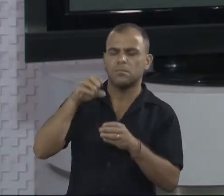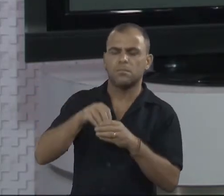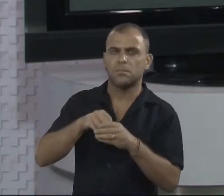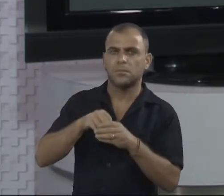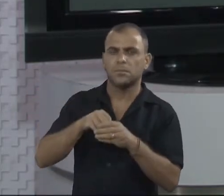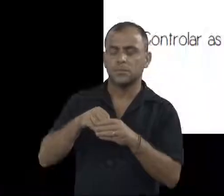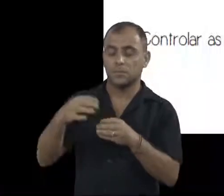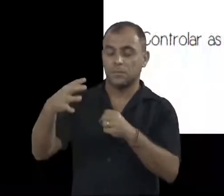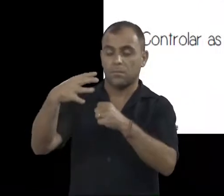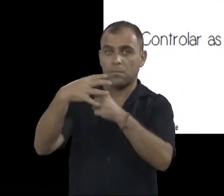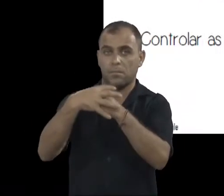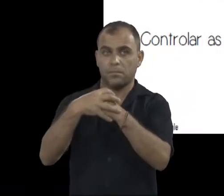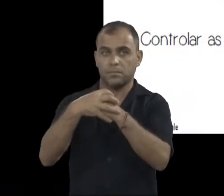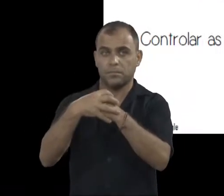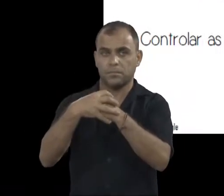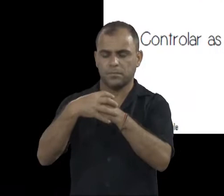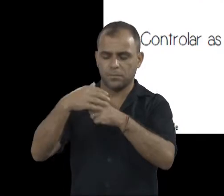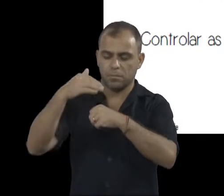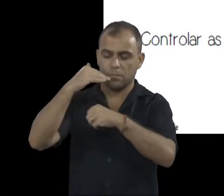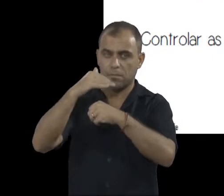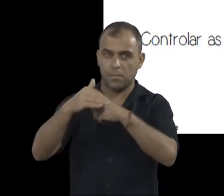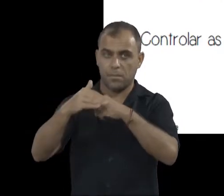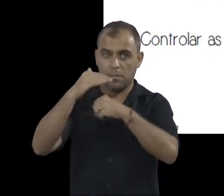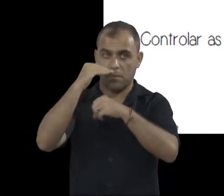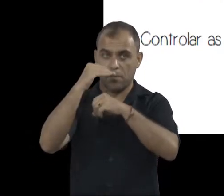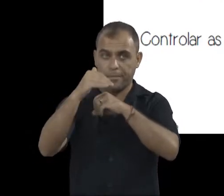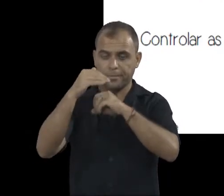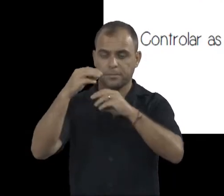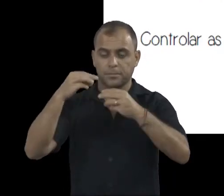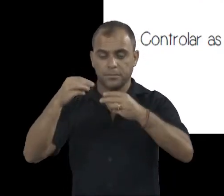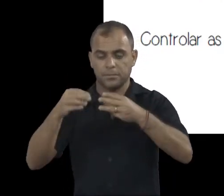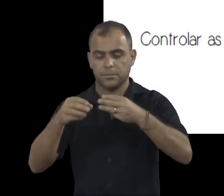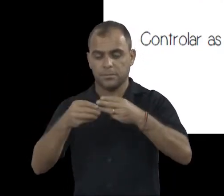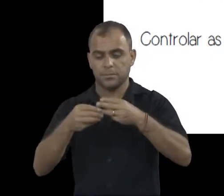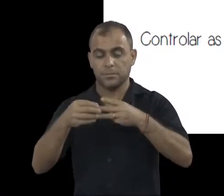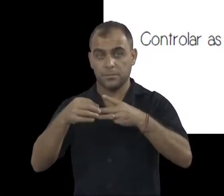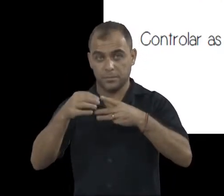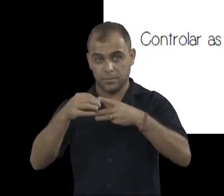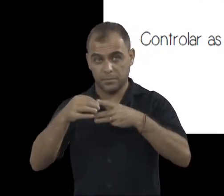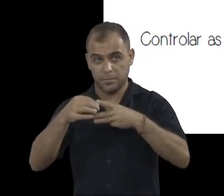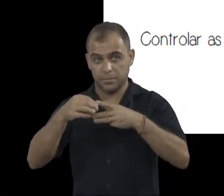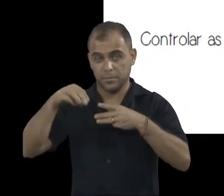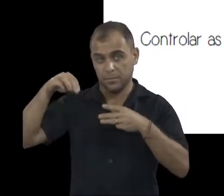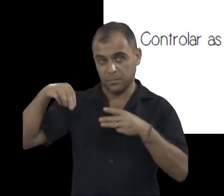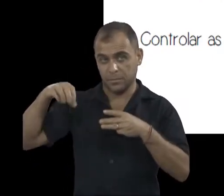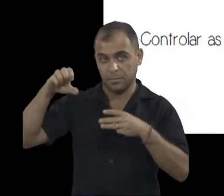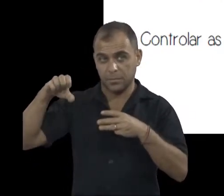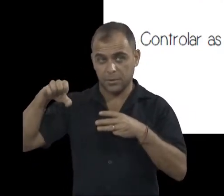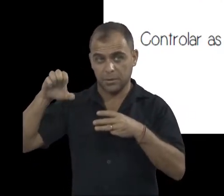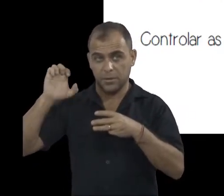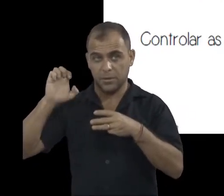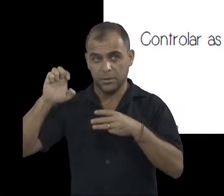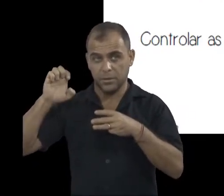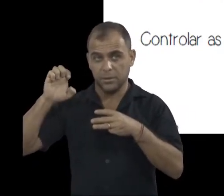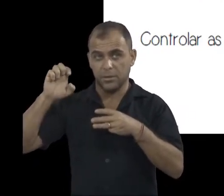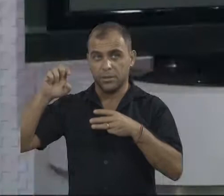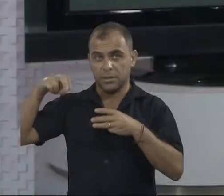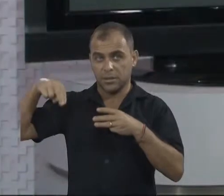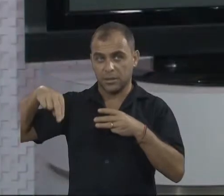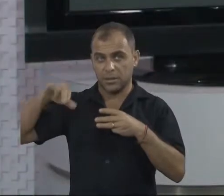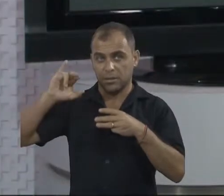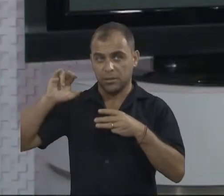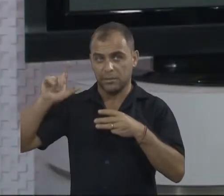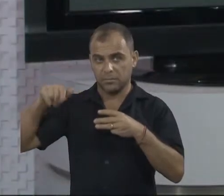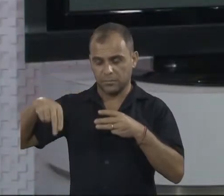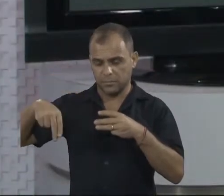é protegido por três membranas, que a gente chama de meninges. O nome é bem esquisito, é a dura mater, pia